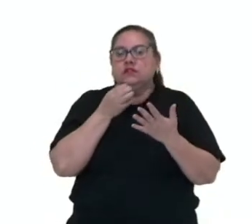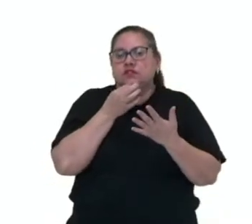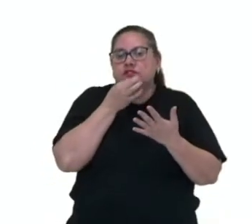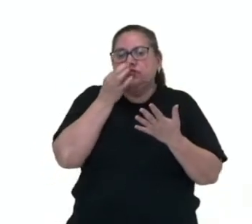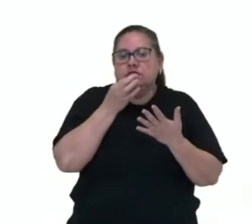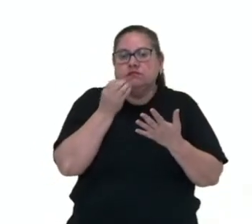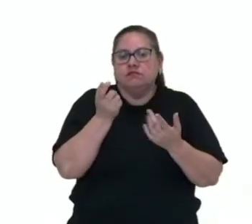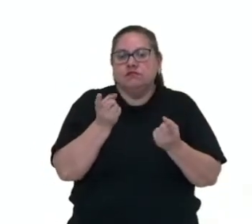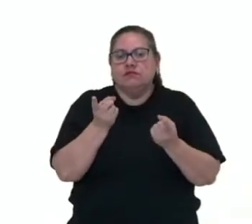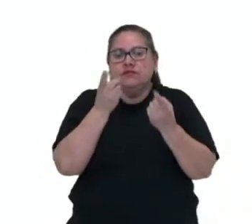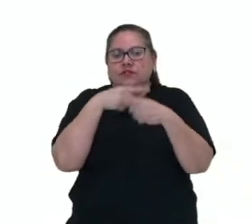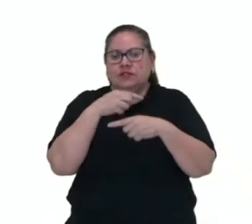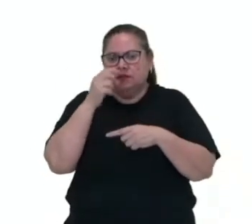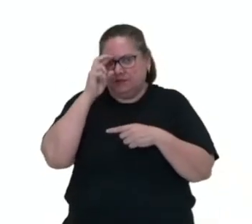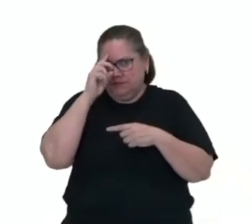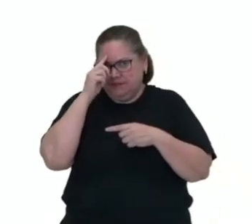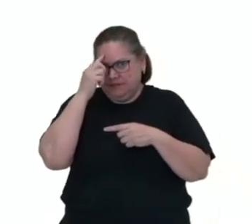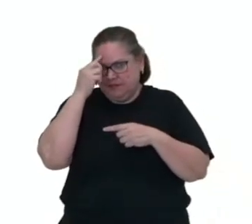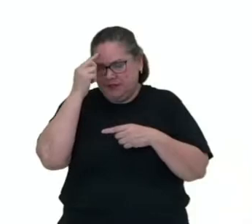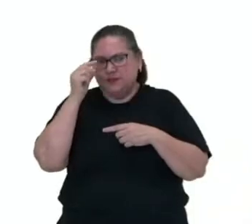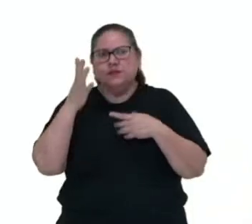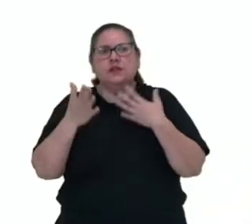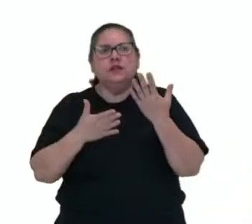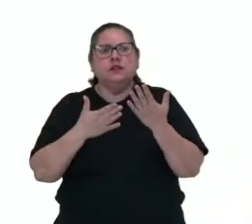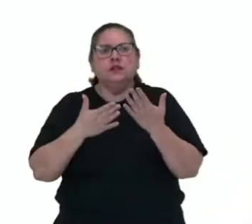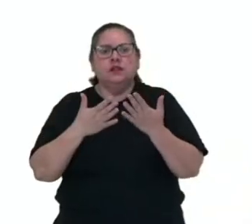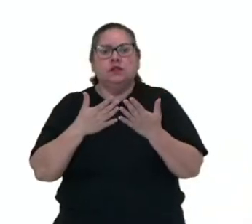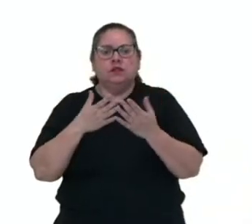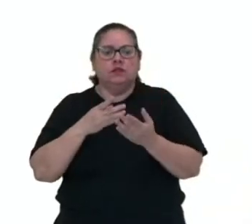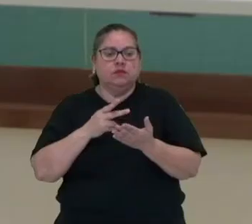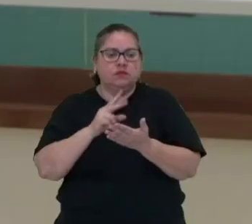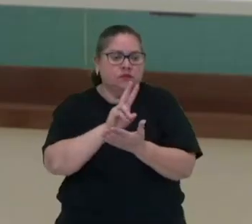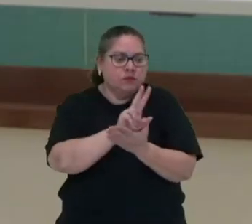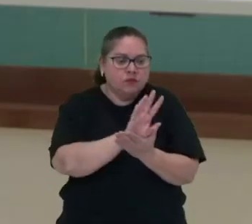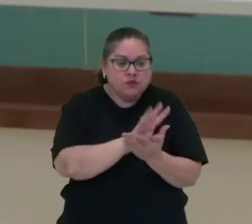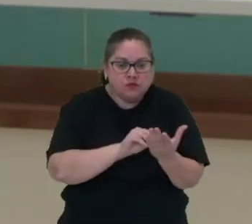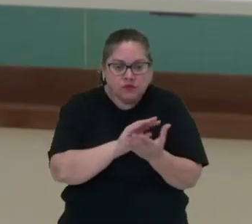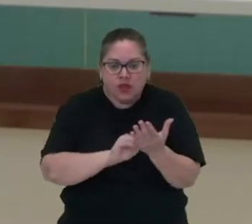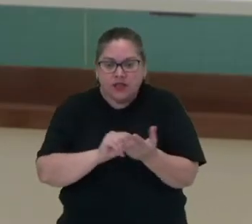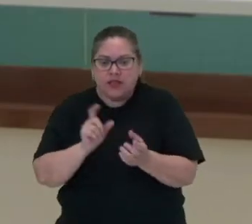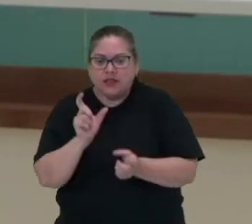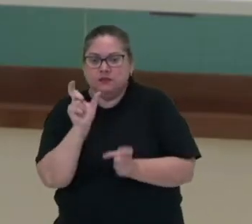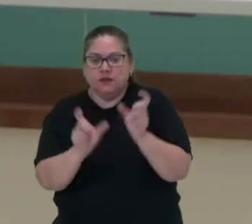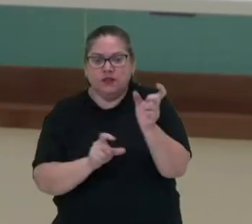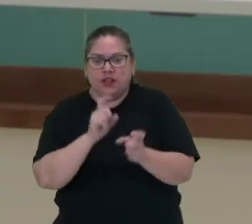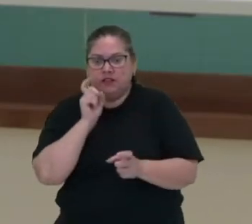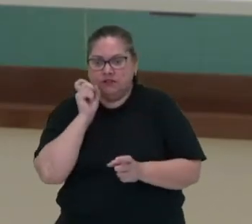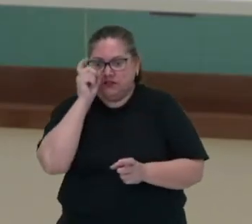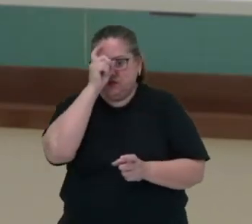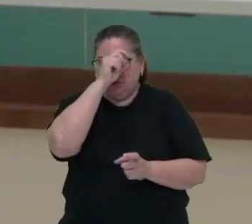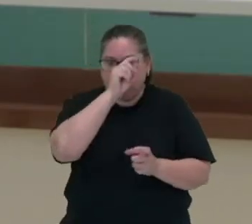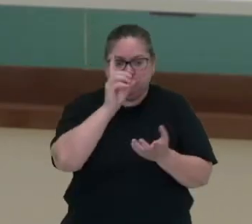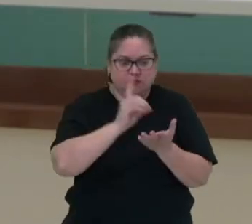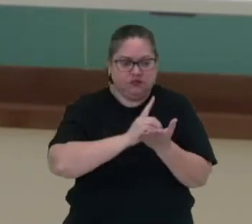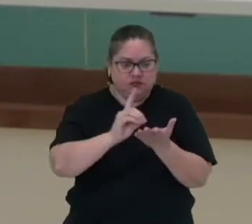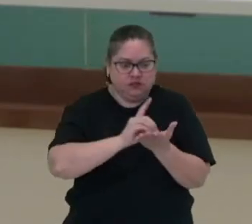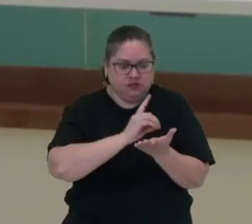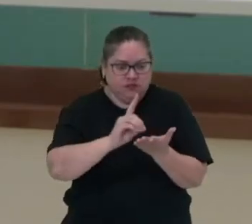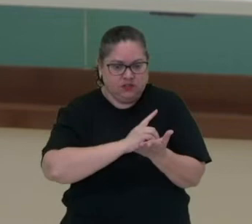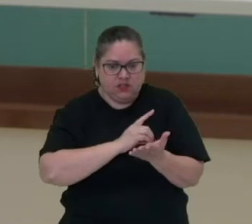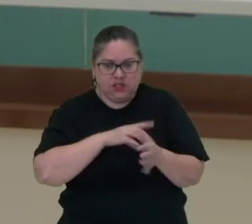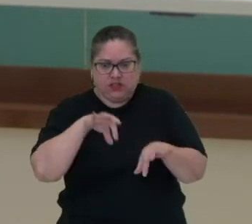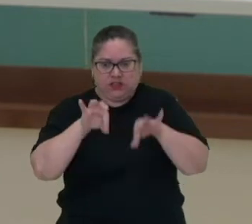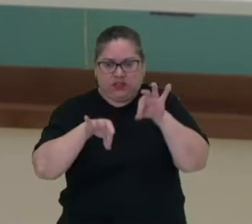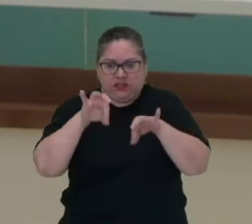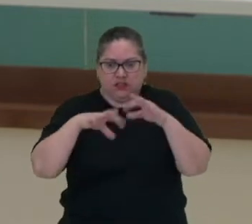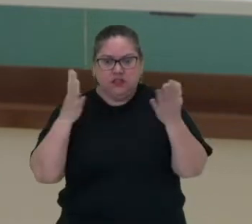o contrário do que vocês imaginam. Então, não é ir buscar as palavras mais difíceis e ficar aqui tentando falar teatralização.